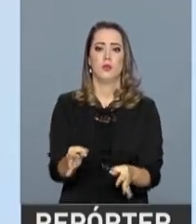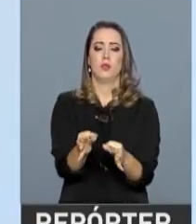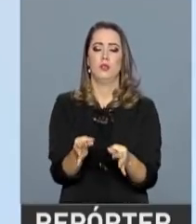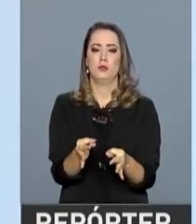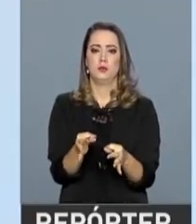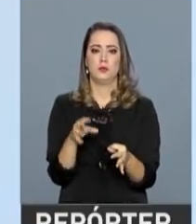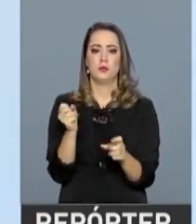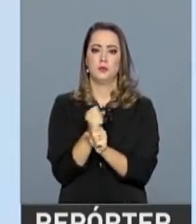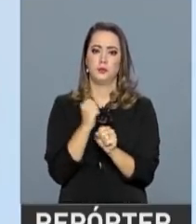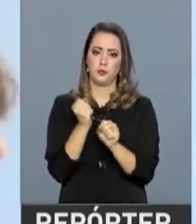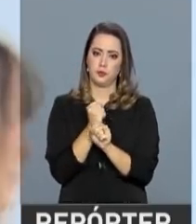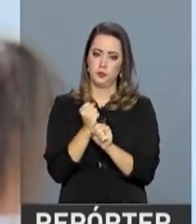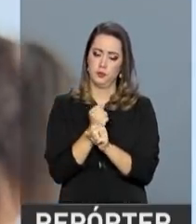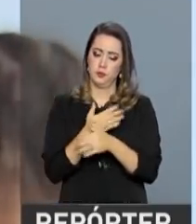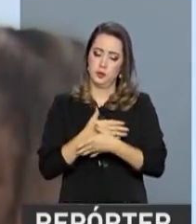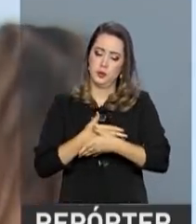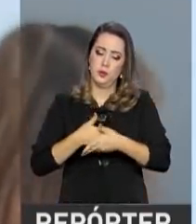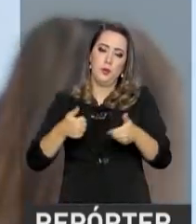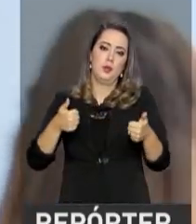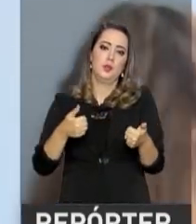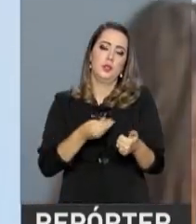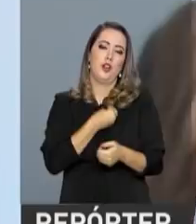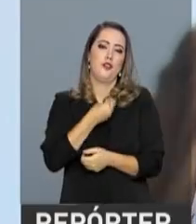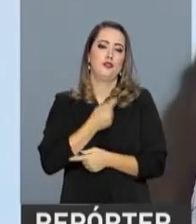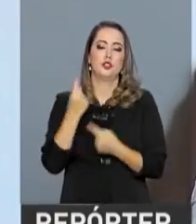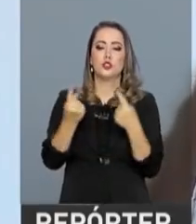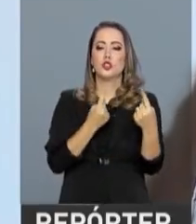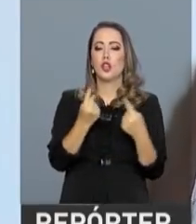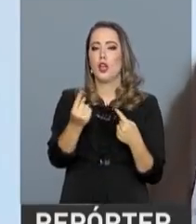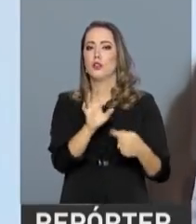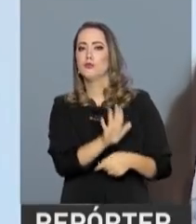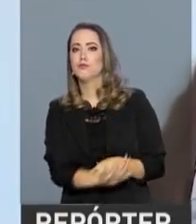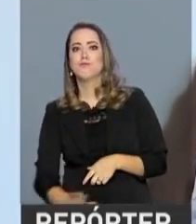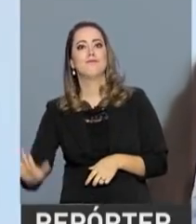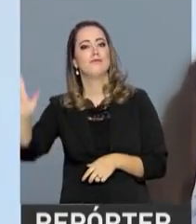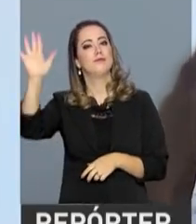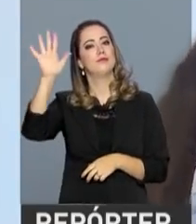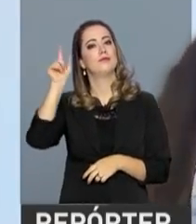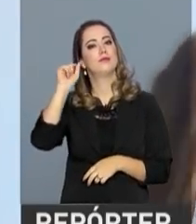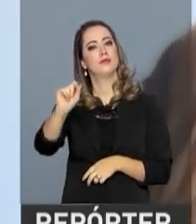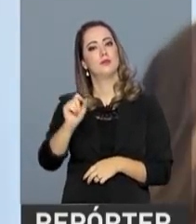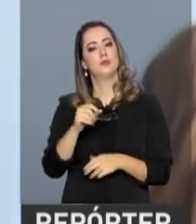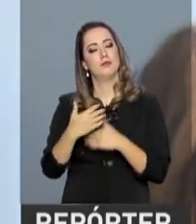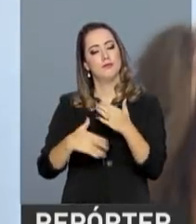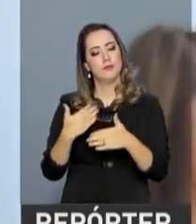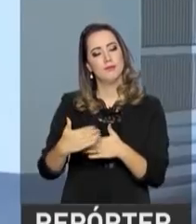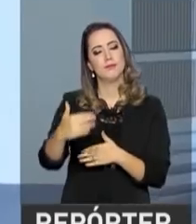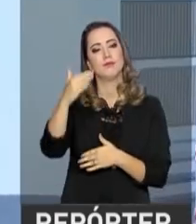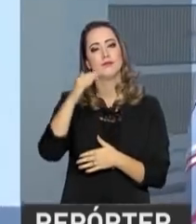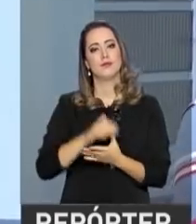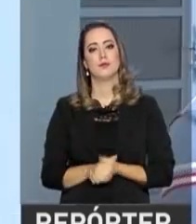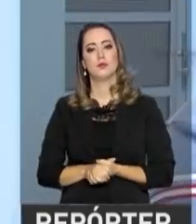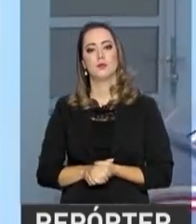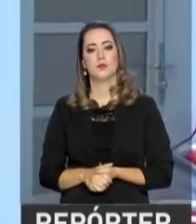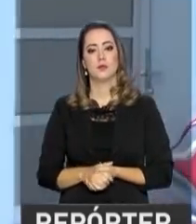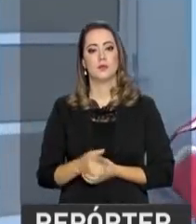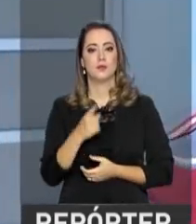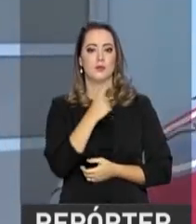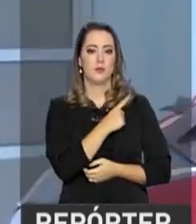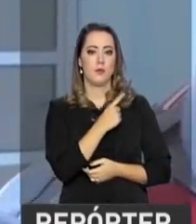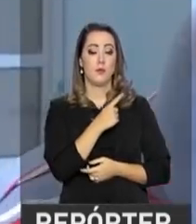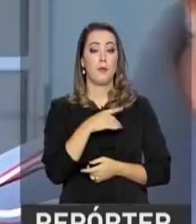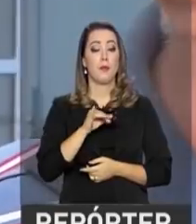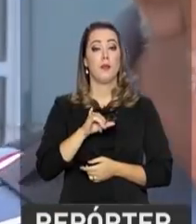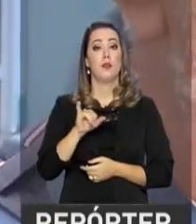obras que vão melhorar a vida de cada um dos brasileiros pelo país inteiro jorge pavarotti